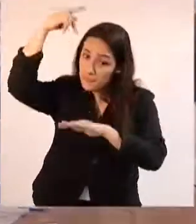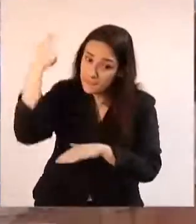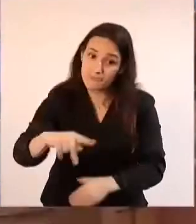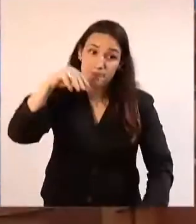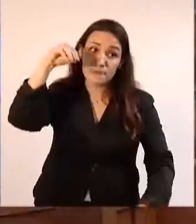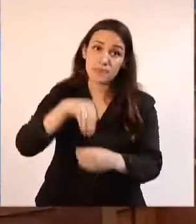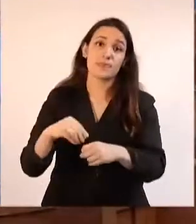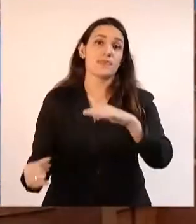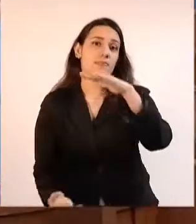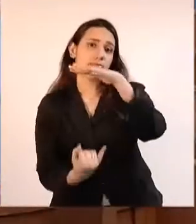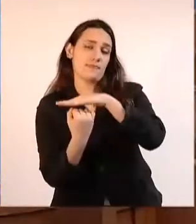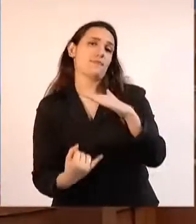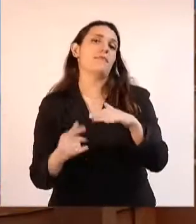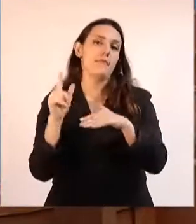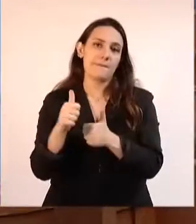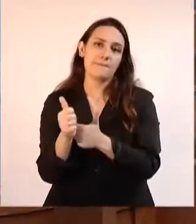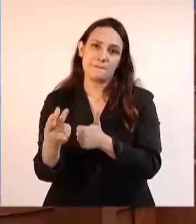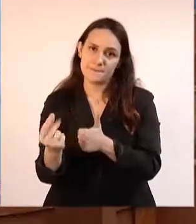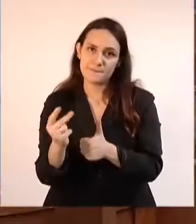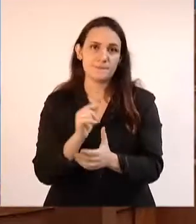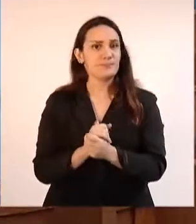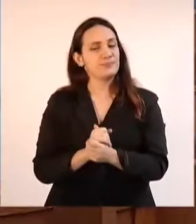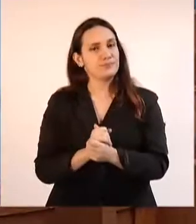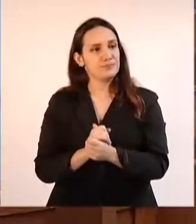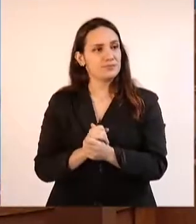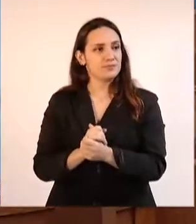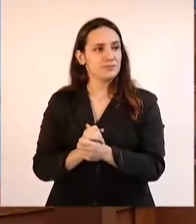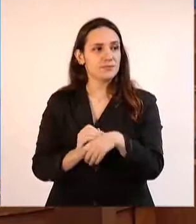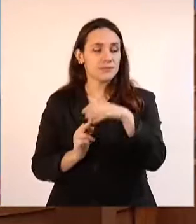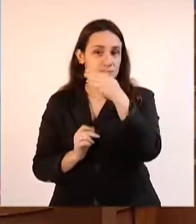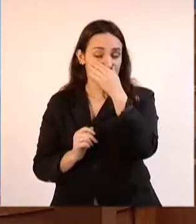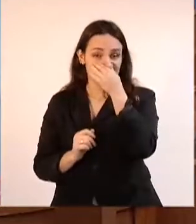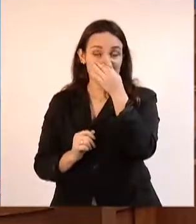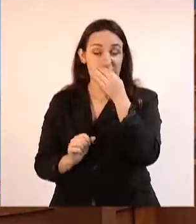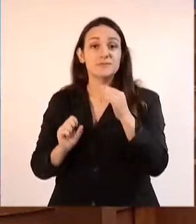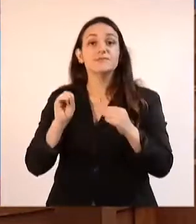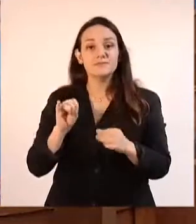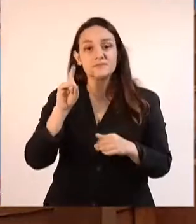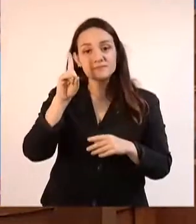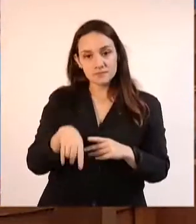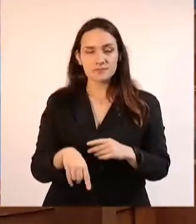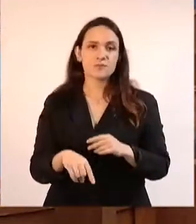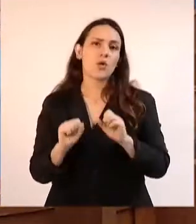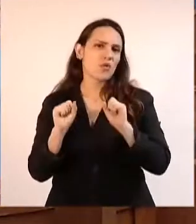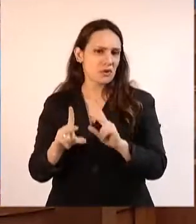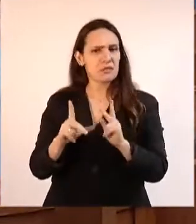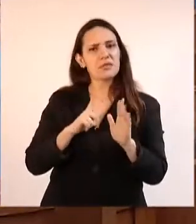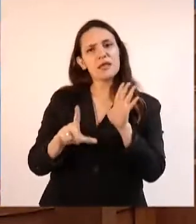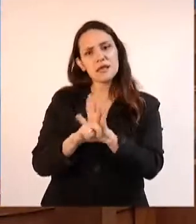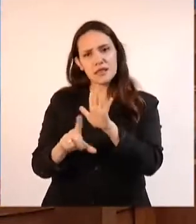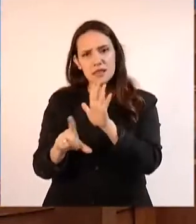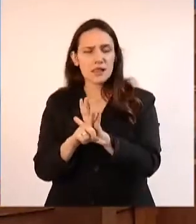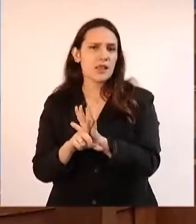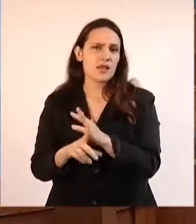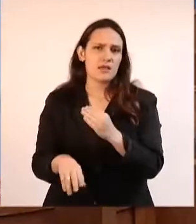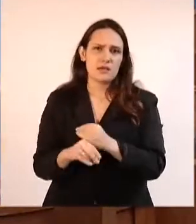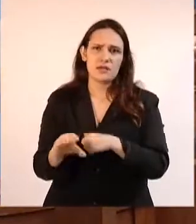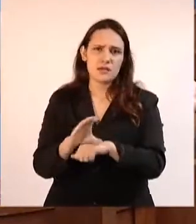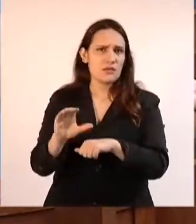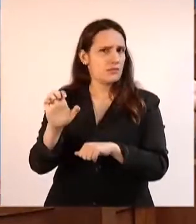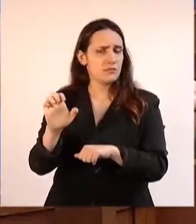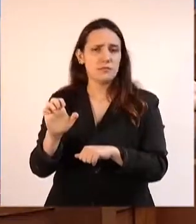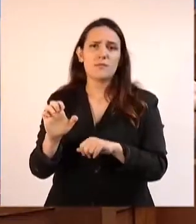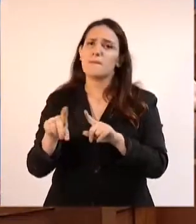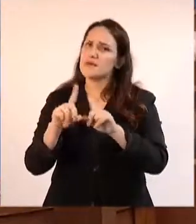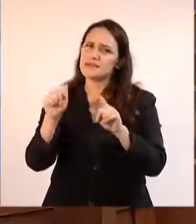ao próprio Tribunal de Contas e de que o fato de a matéria ser disciplinada por emenda à Constituição Estadual não afasta